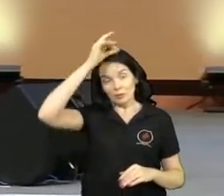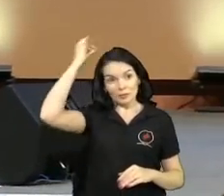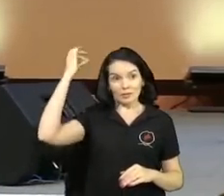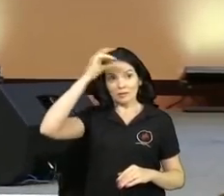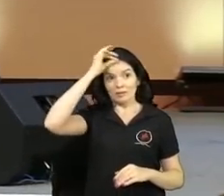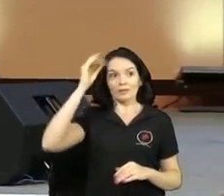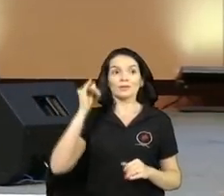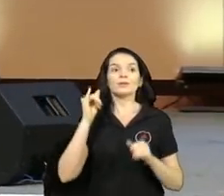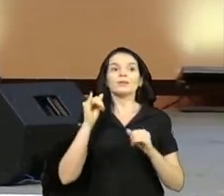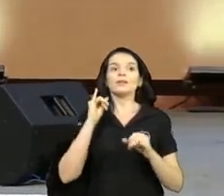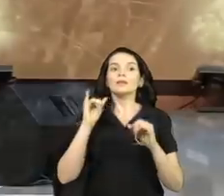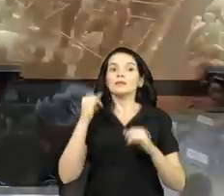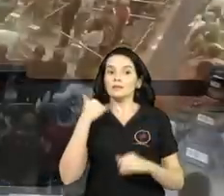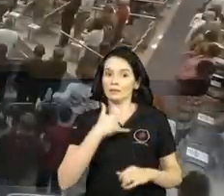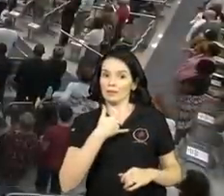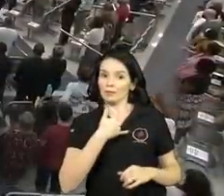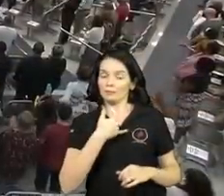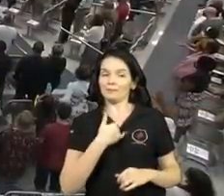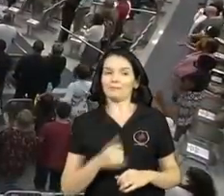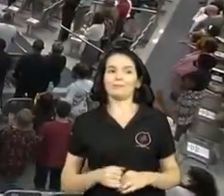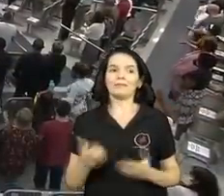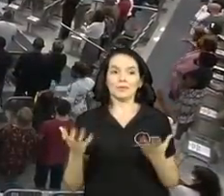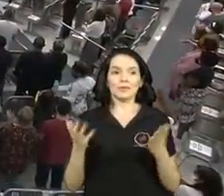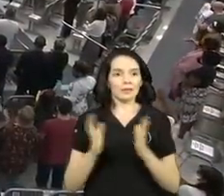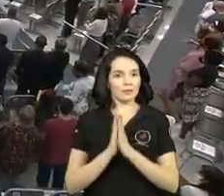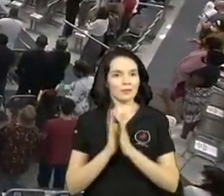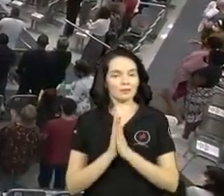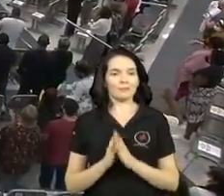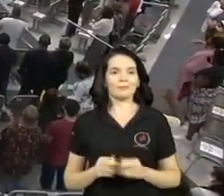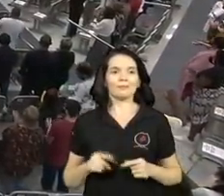aí em diversos locais. Eu quero orar por você.